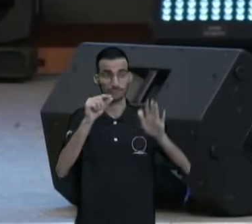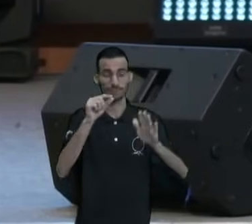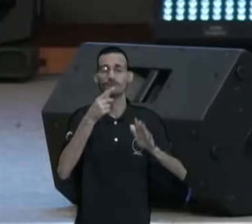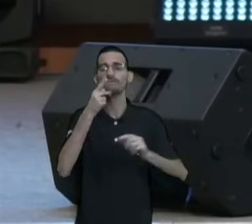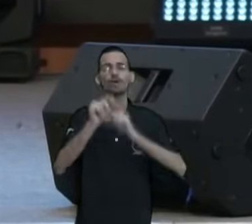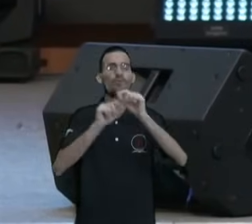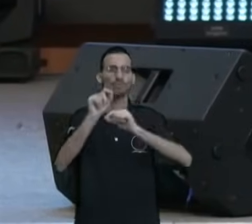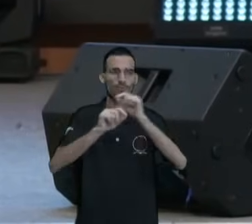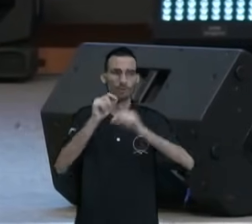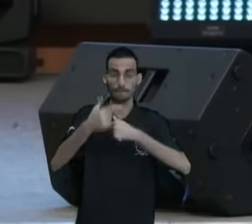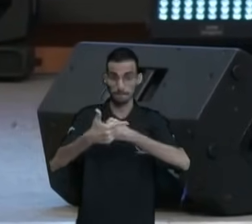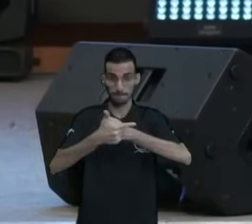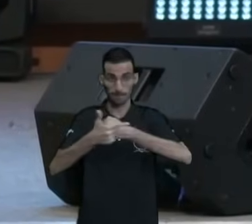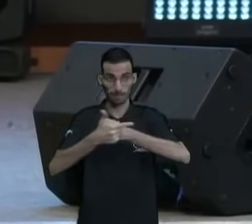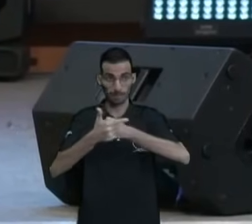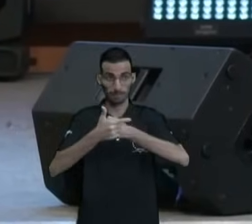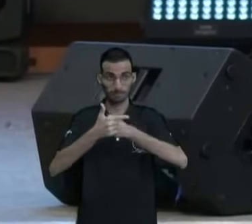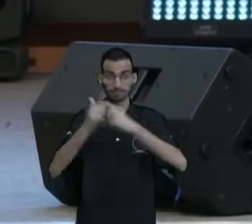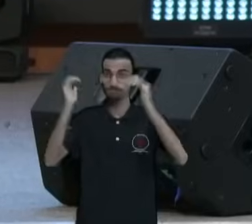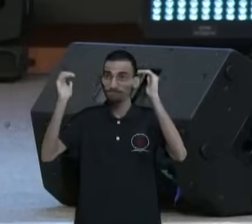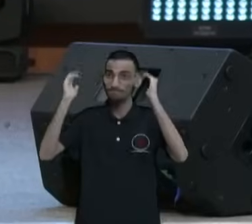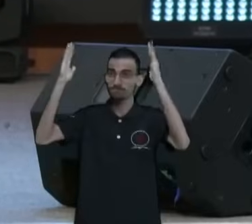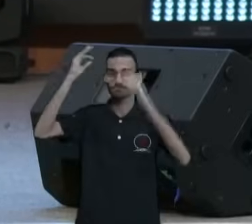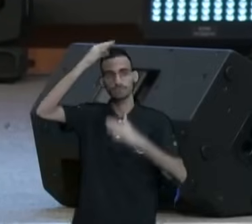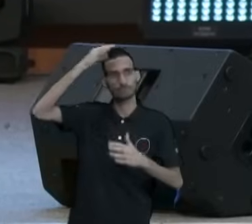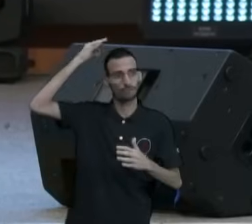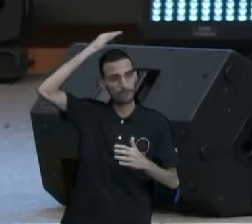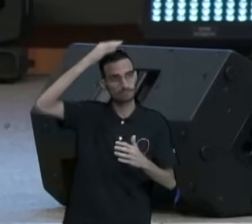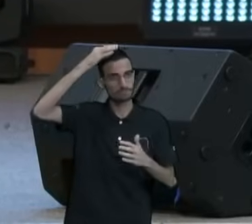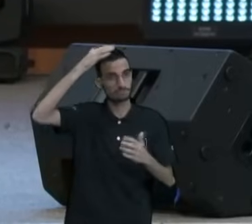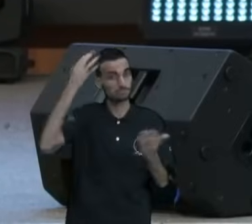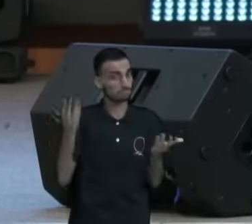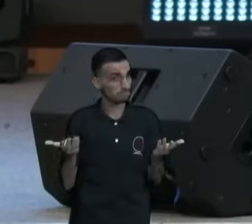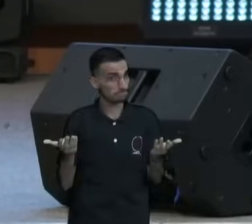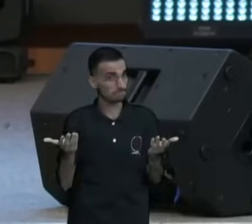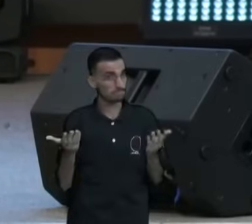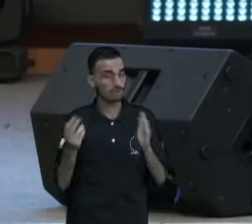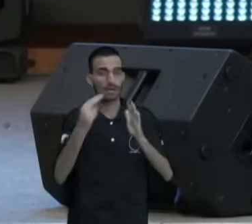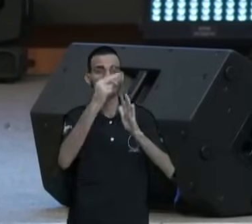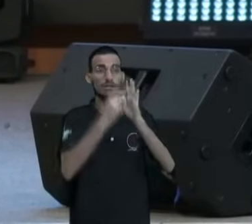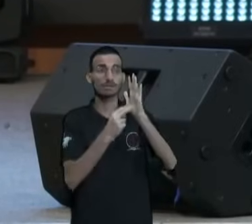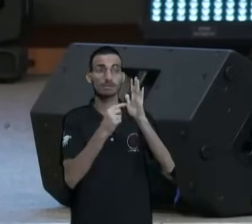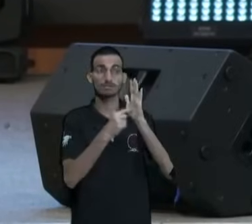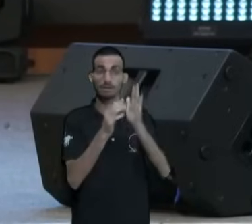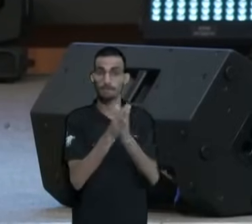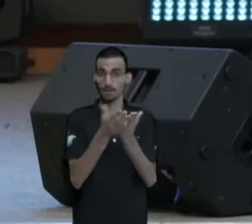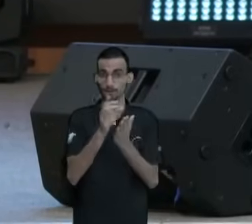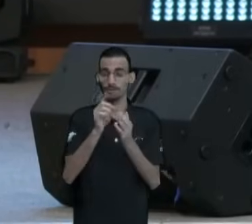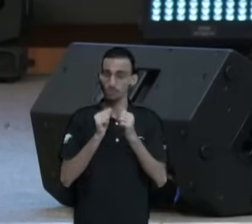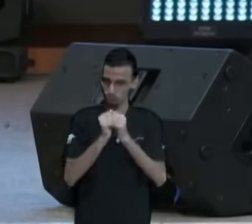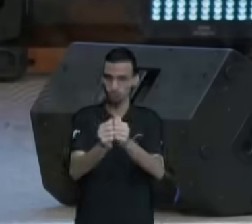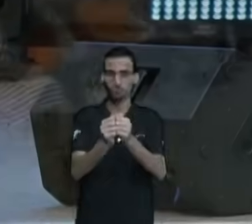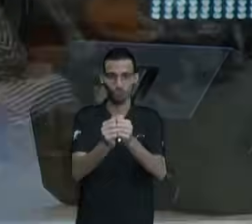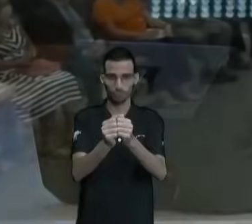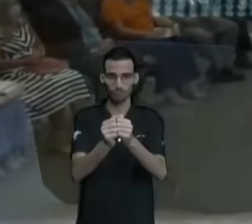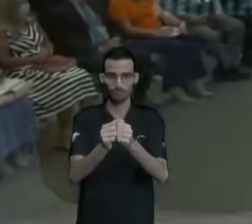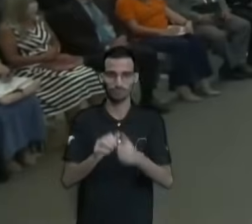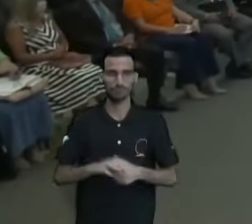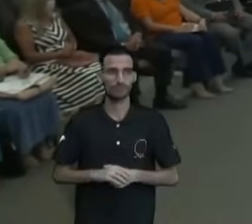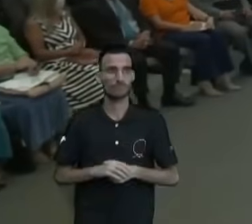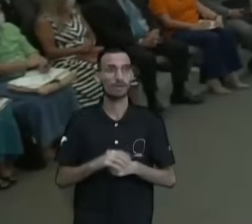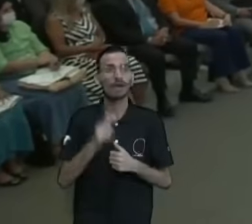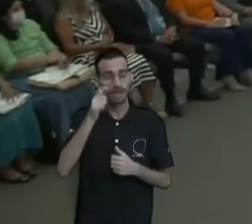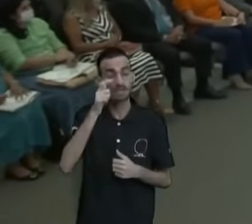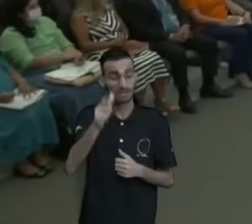tá na igreja vamos ver vamos lá Acompanha comigo aqui muito interessante muito interessante